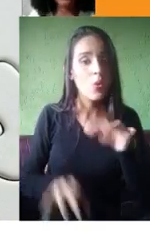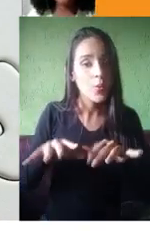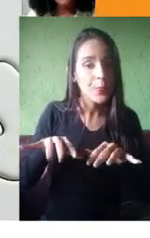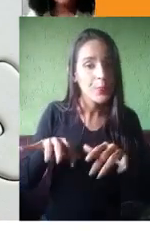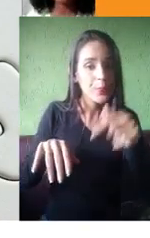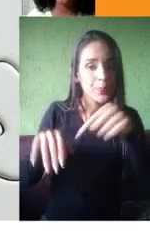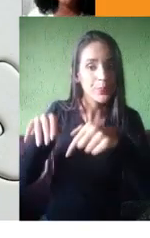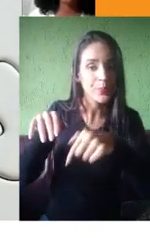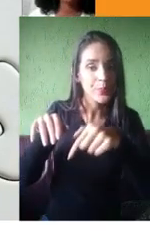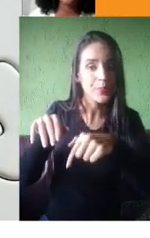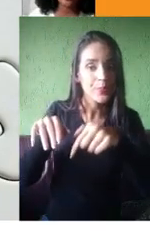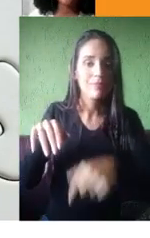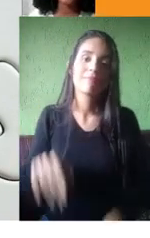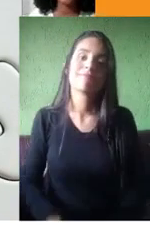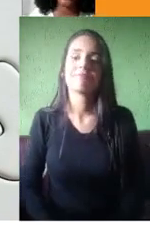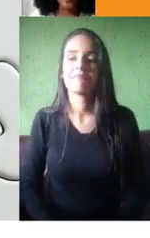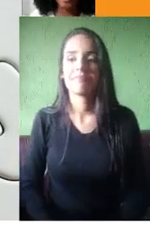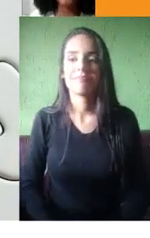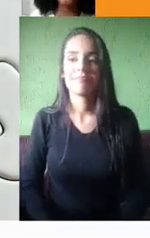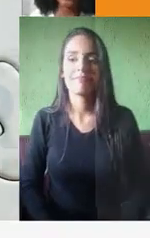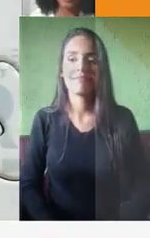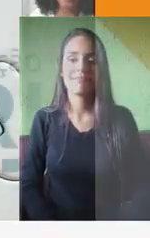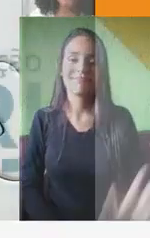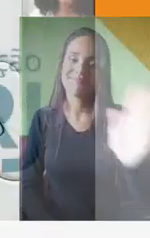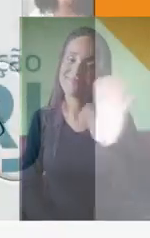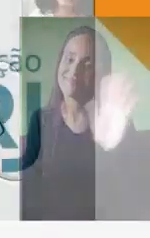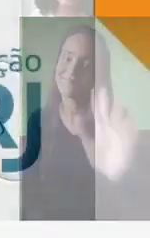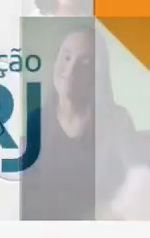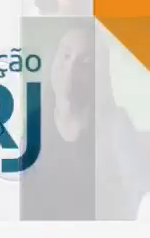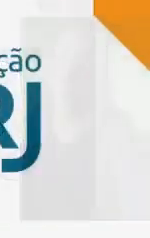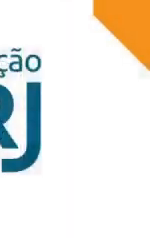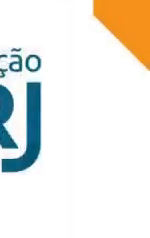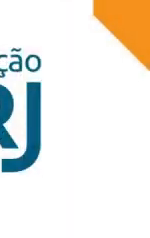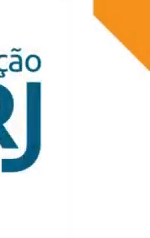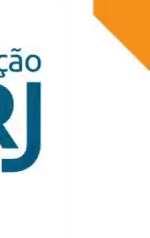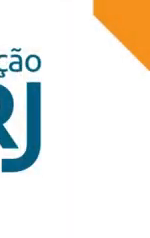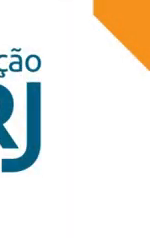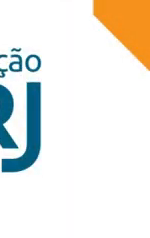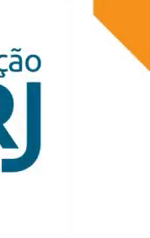polos ou deixem aqui nos comentários também, tá bom? Até a próxima.